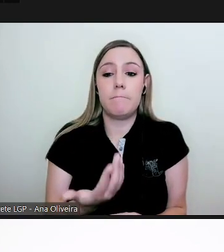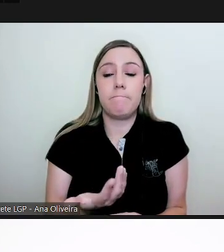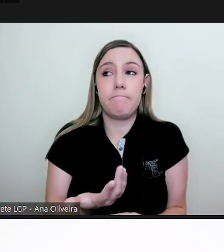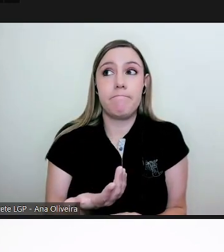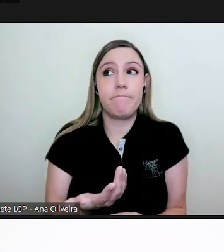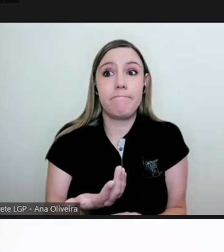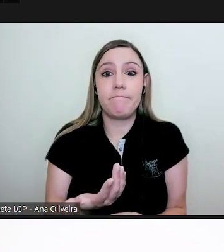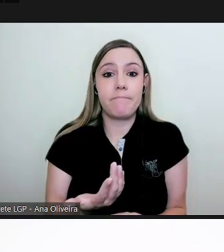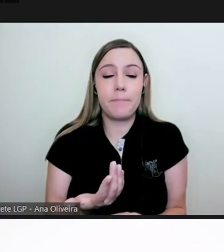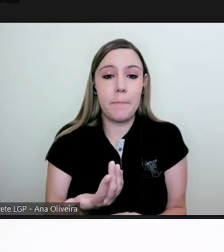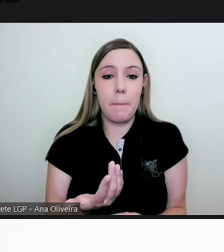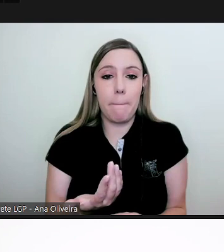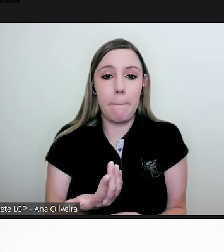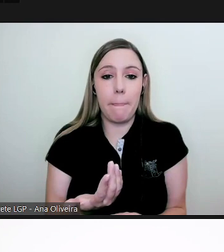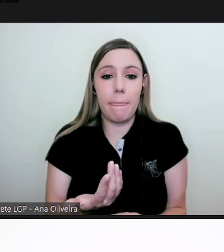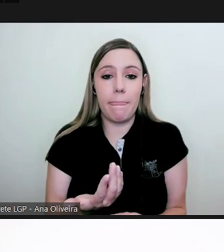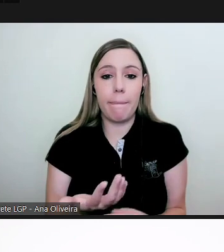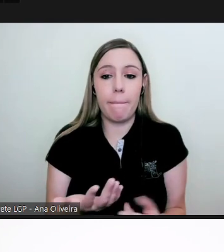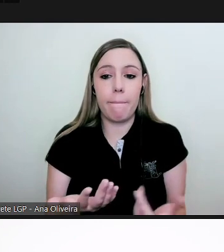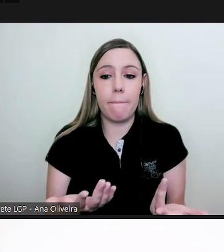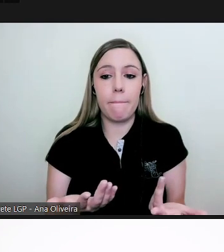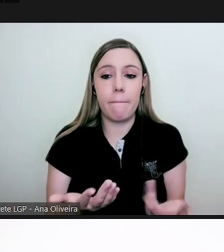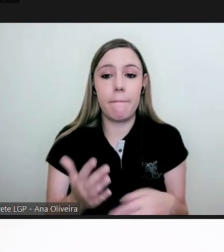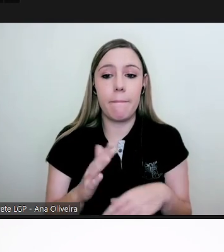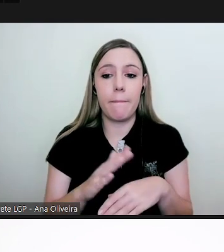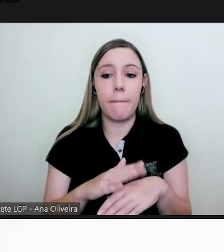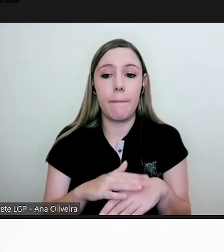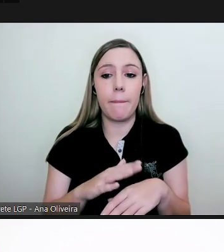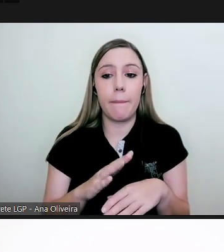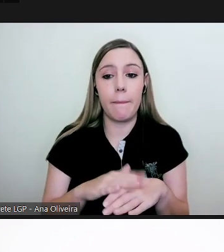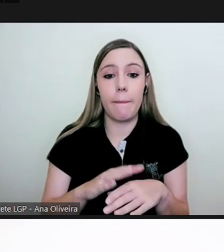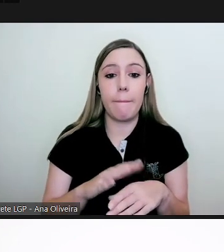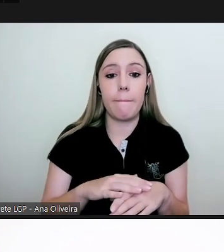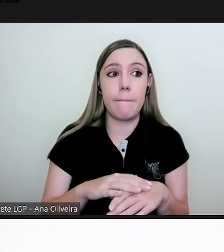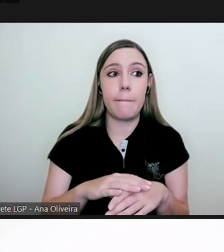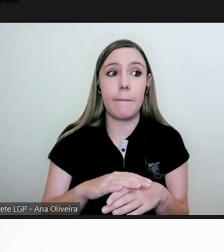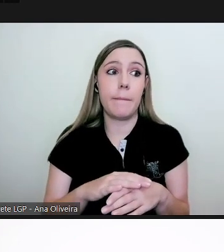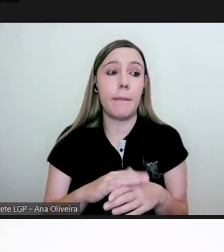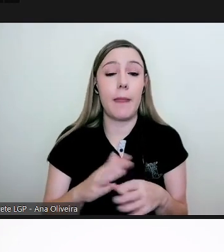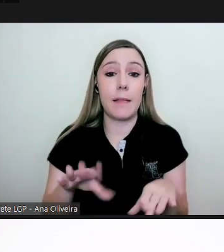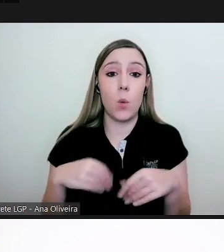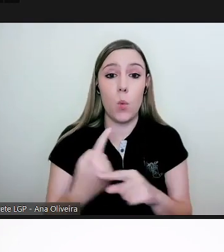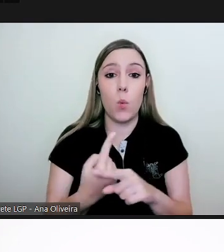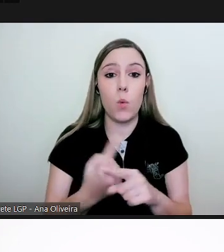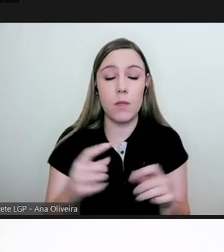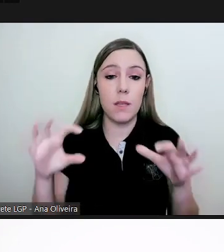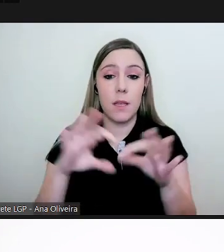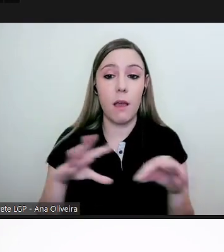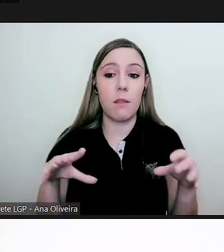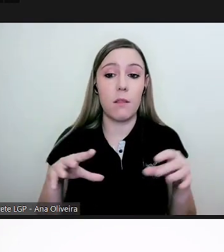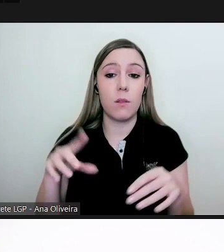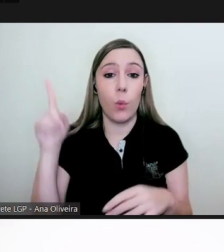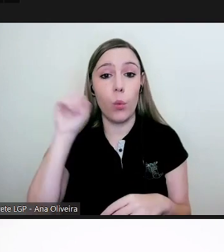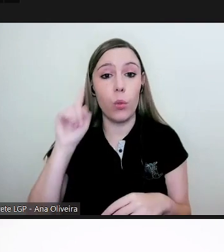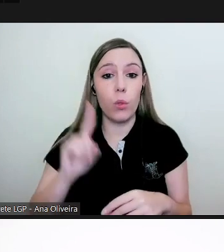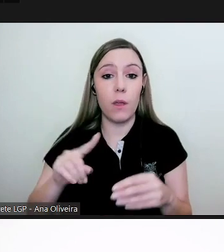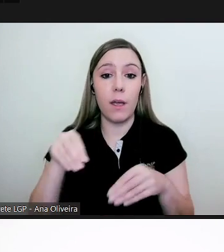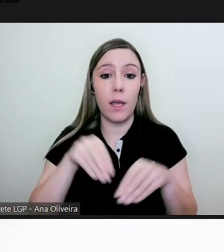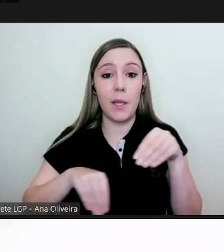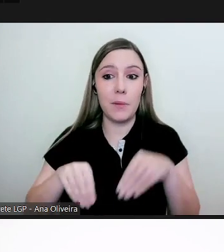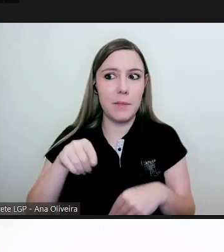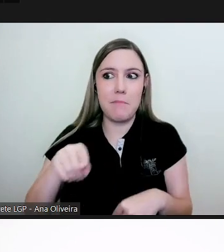a legitimação dada no dia das eleições. E, portanto, pois nada de mais